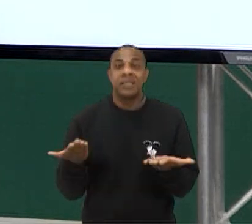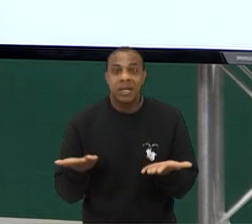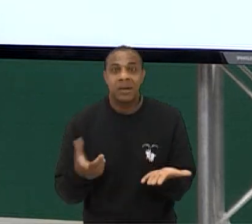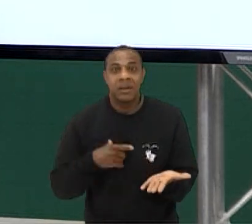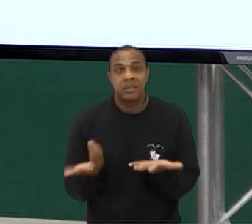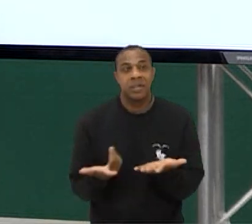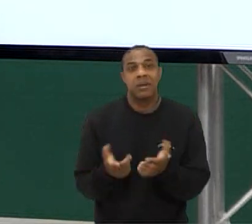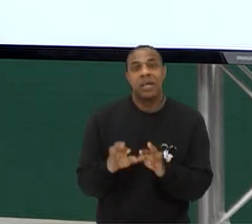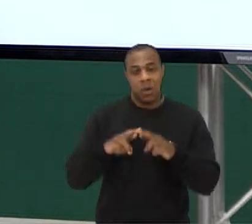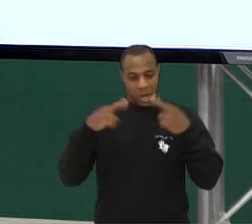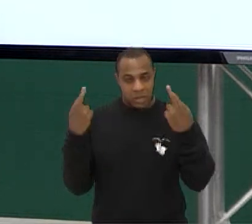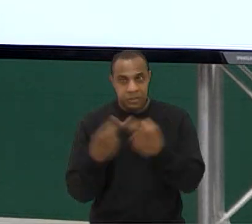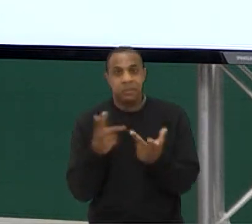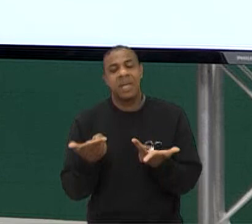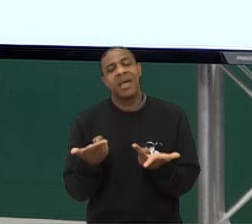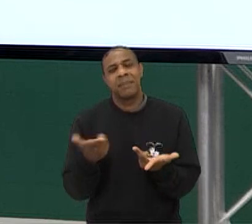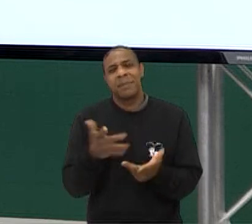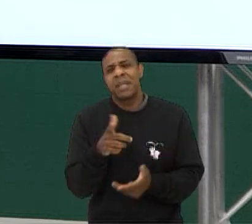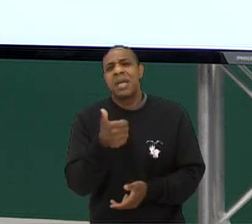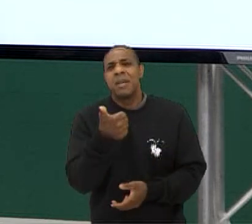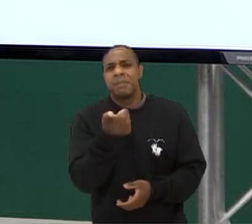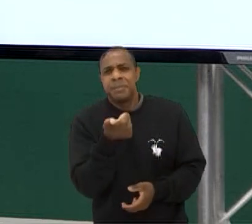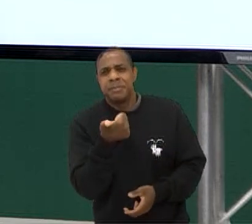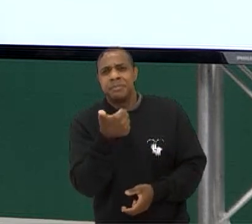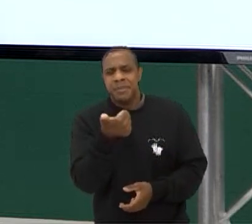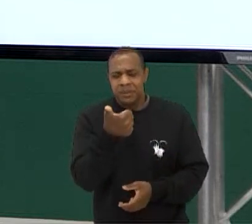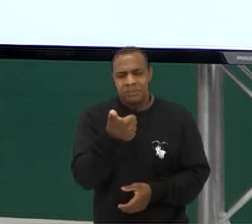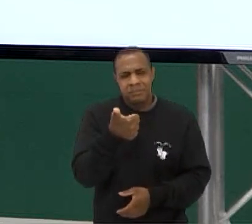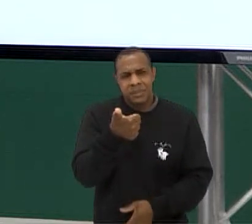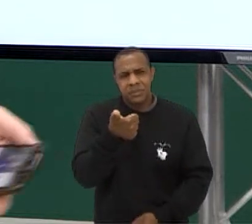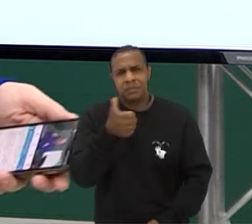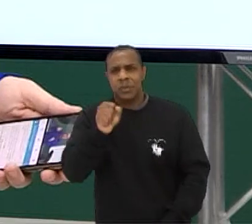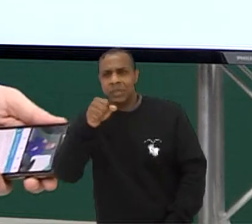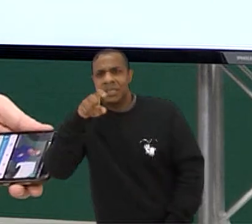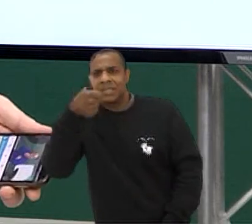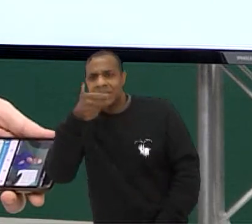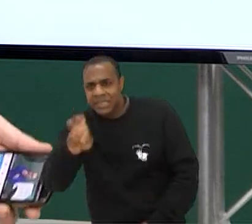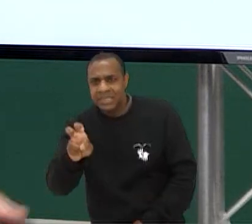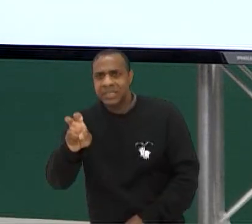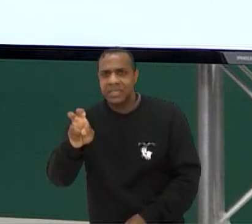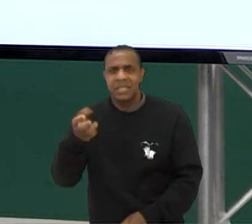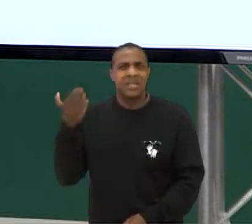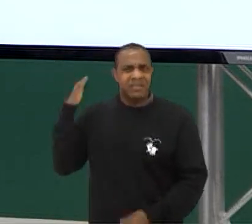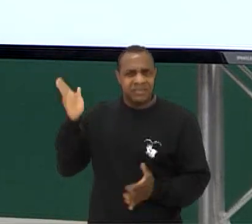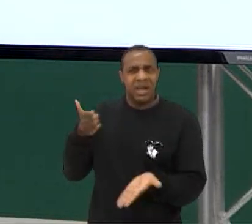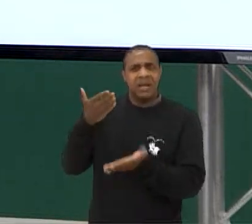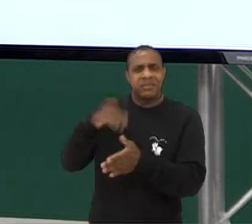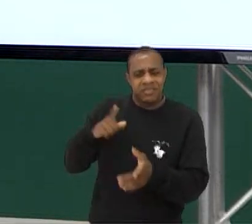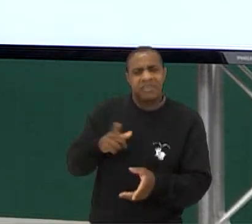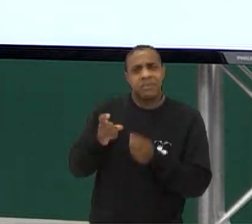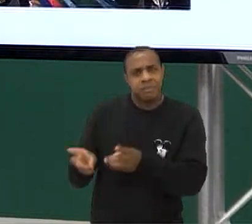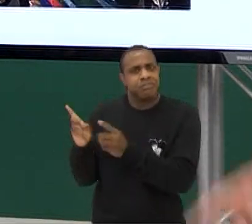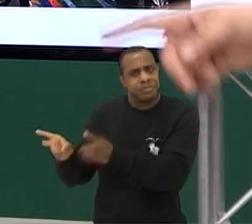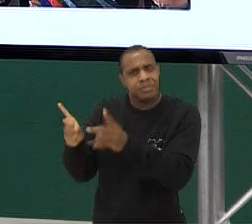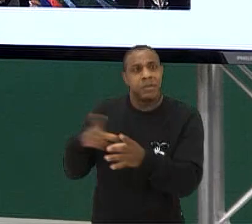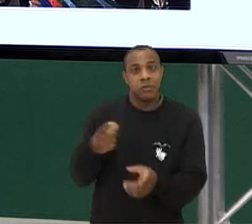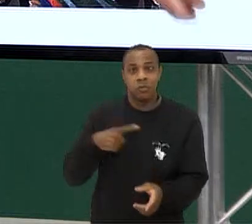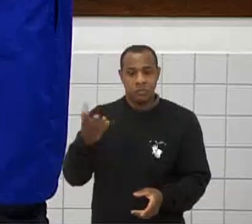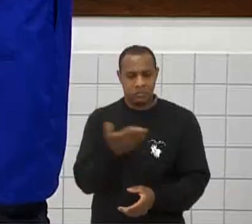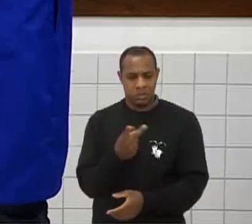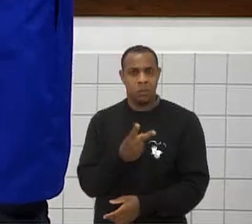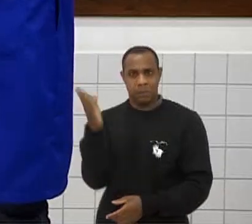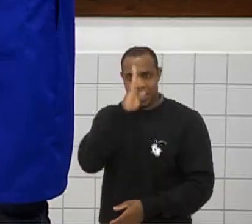a Reino Unido em 1815, mas já em 1808 a gente já praticava o livre comércio. A gente já estava igual a